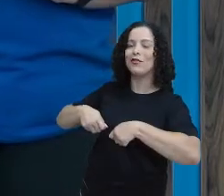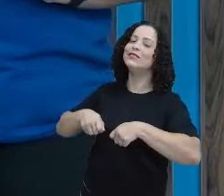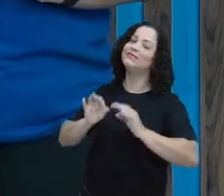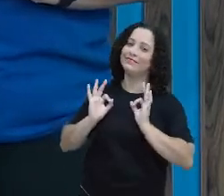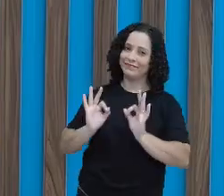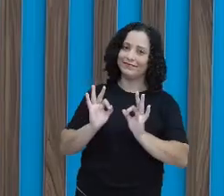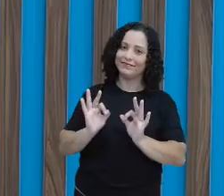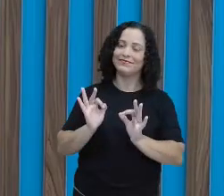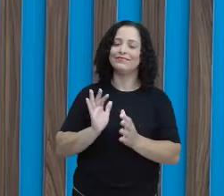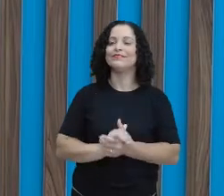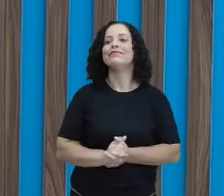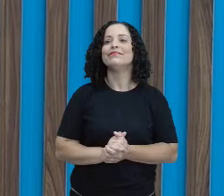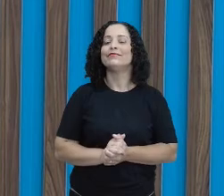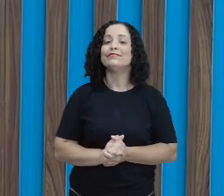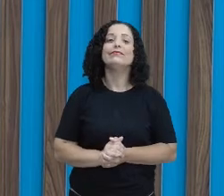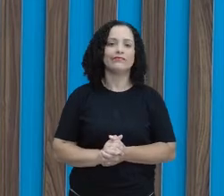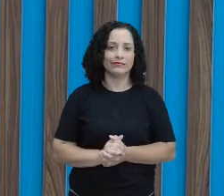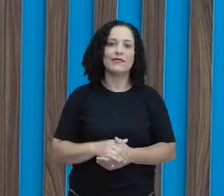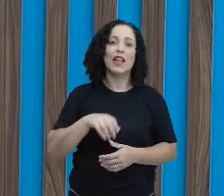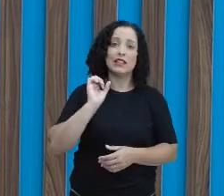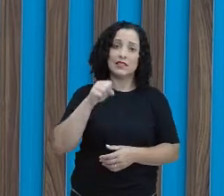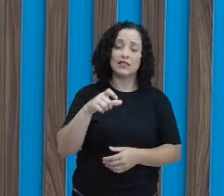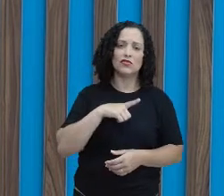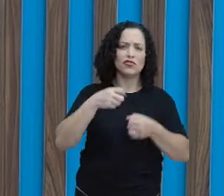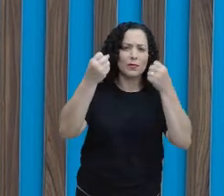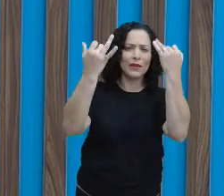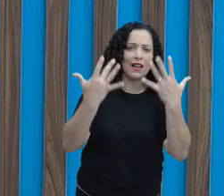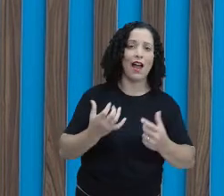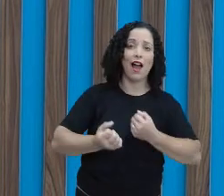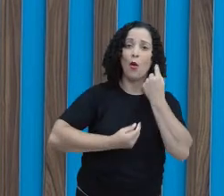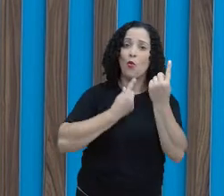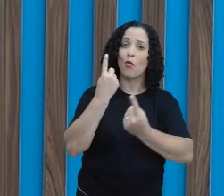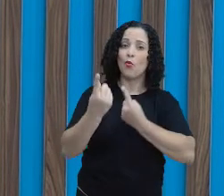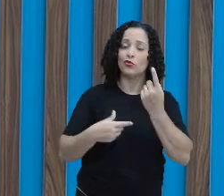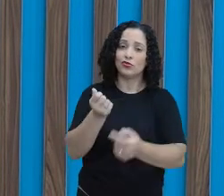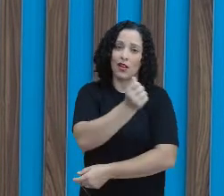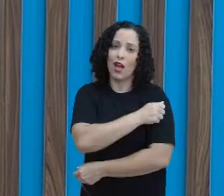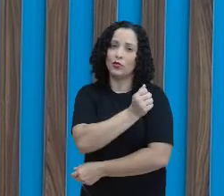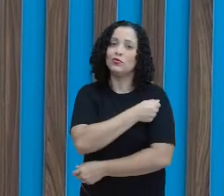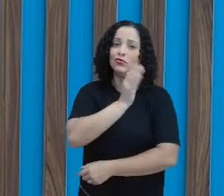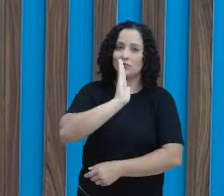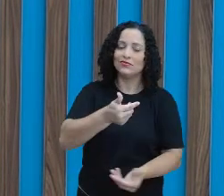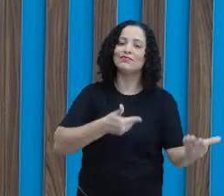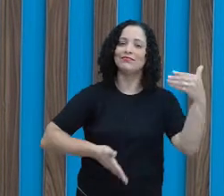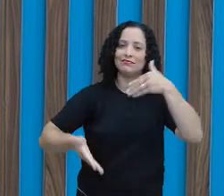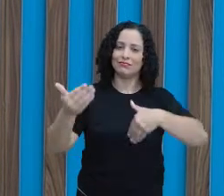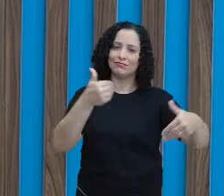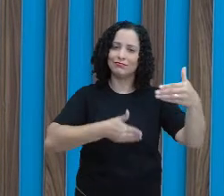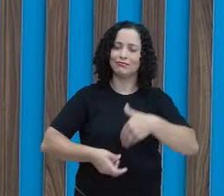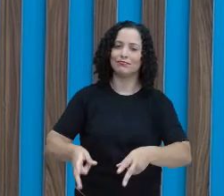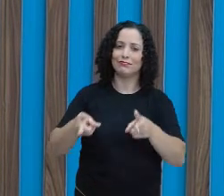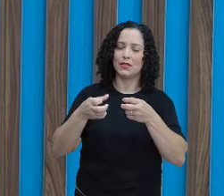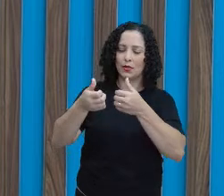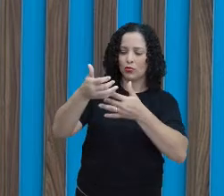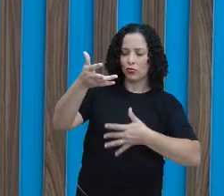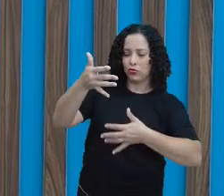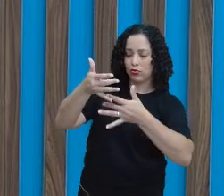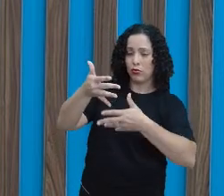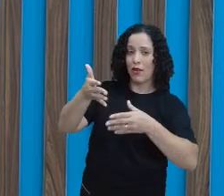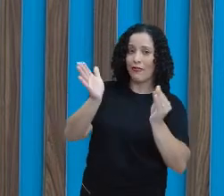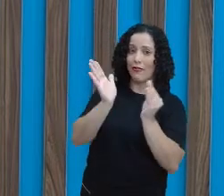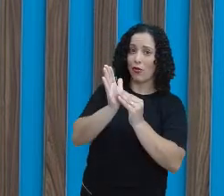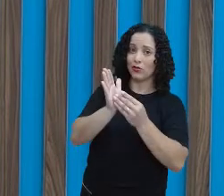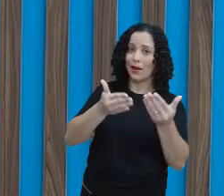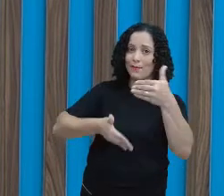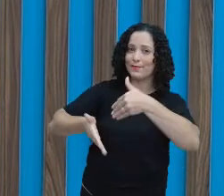viu, professora? Tudo bem, Carol. É só dizendo que tem, assim, alguns alunos que estão aqui, né, que a gente consegue perceber, mas está faltando a